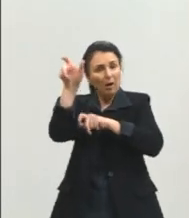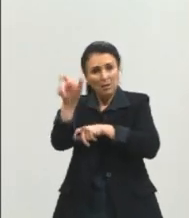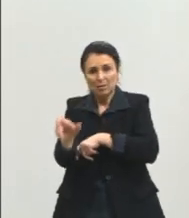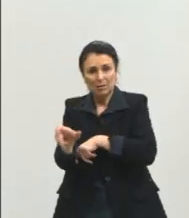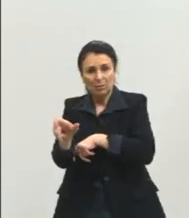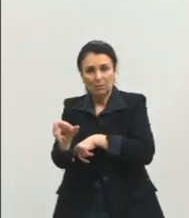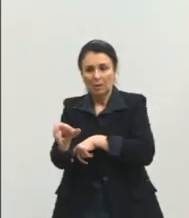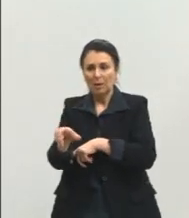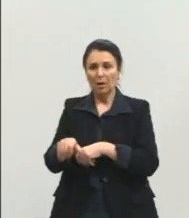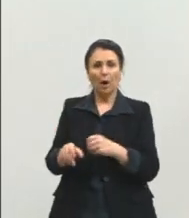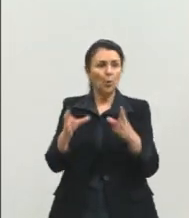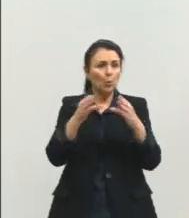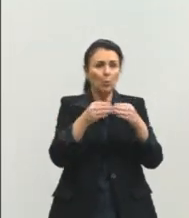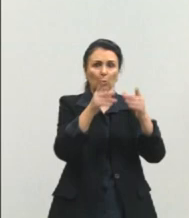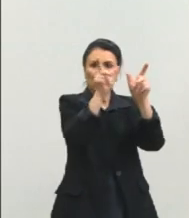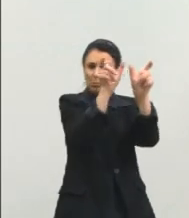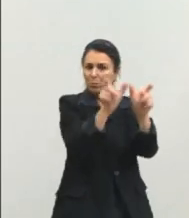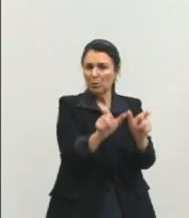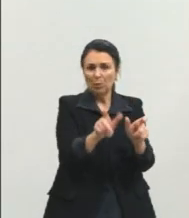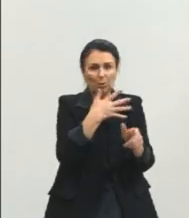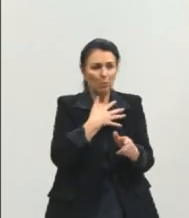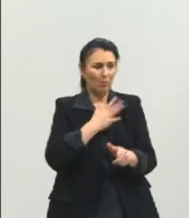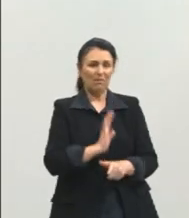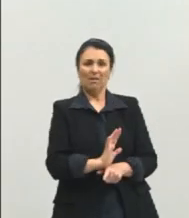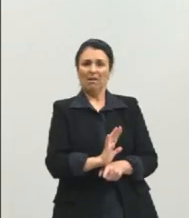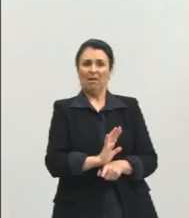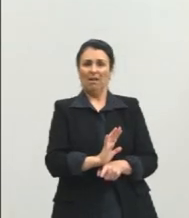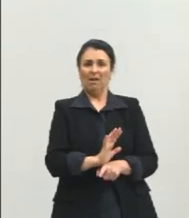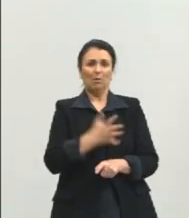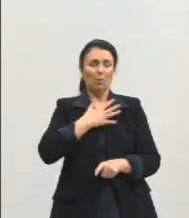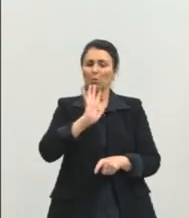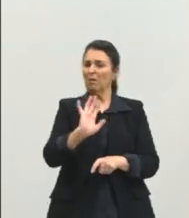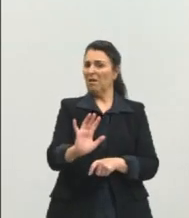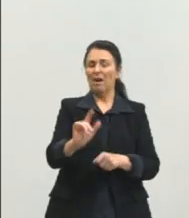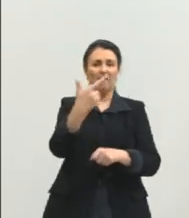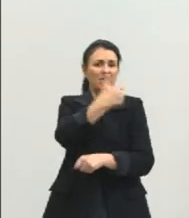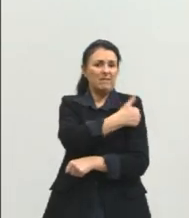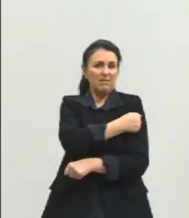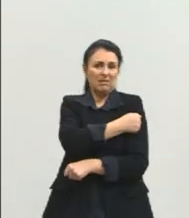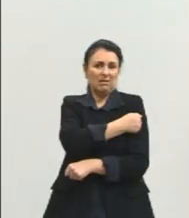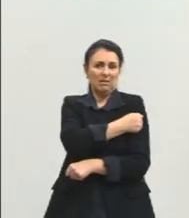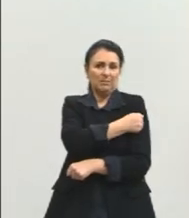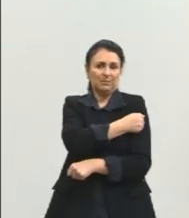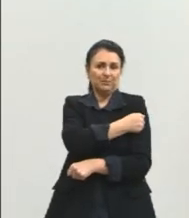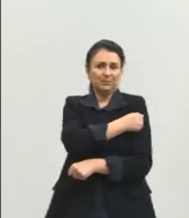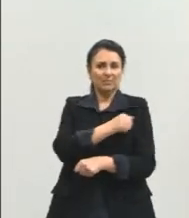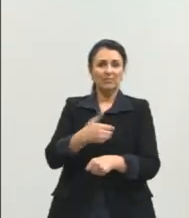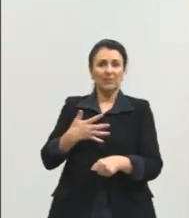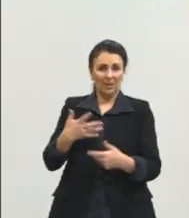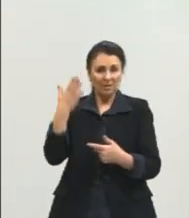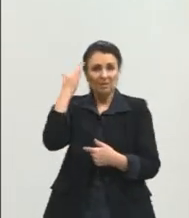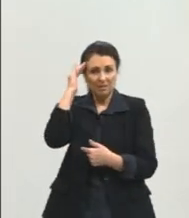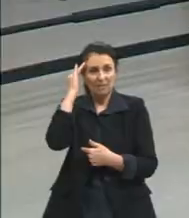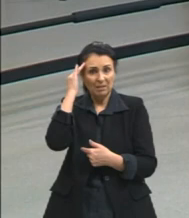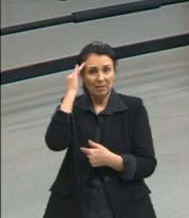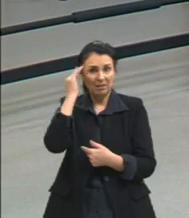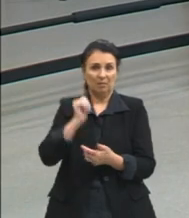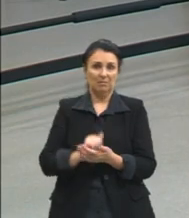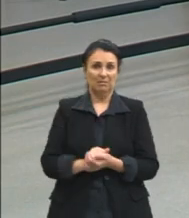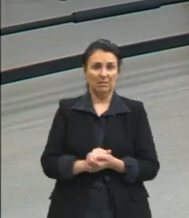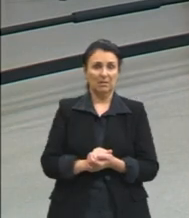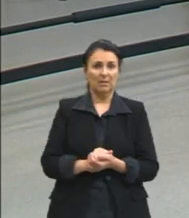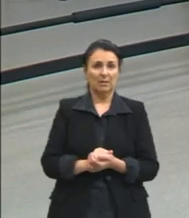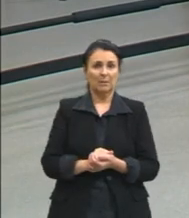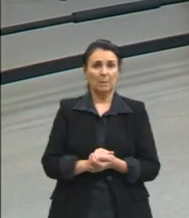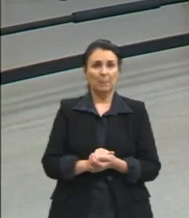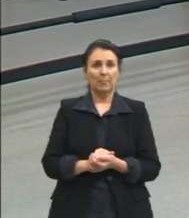não, vocês não vão me pegar à força e colocar ferros em mim, né, como eles falavam na época.